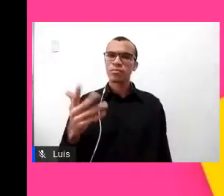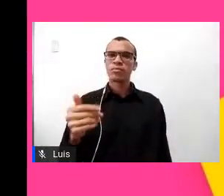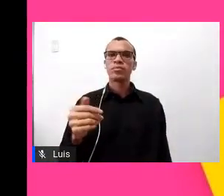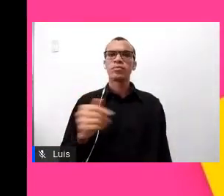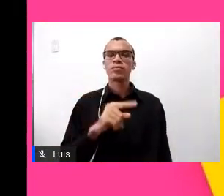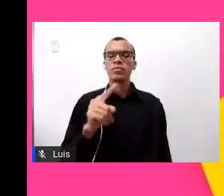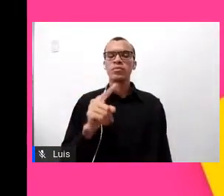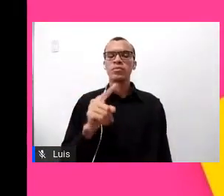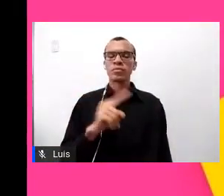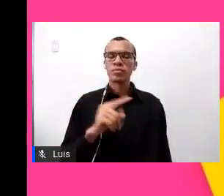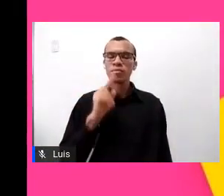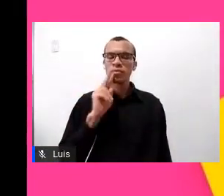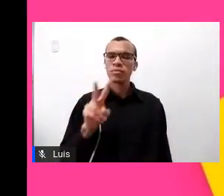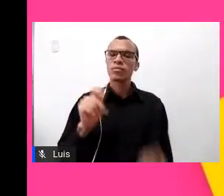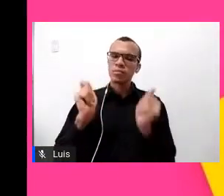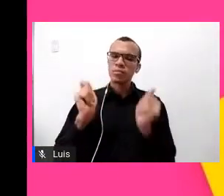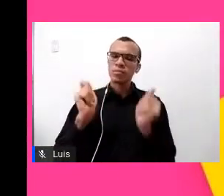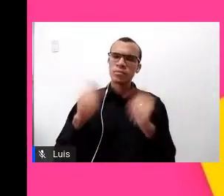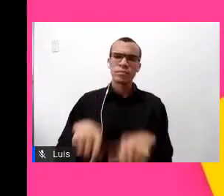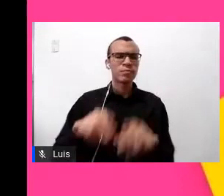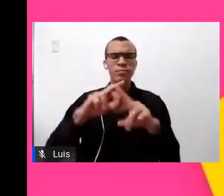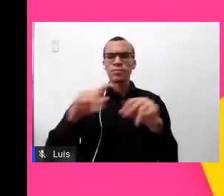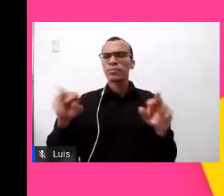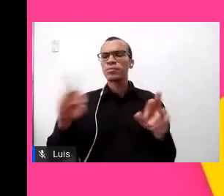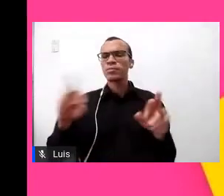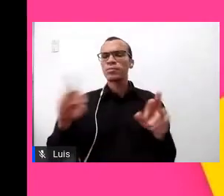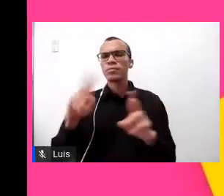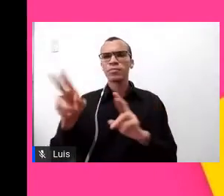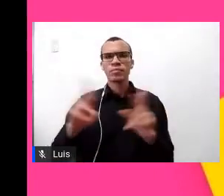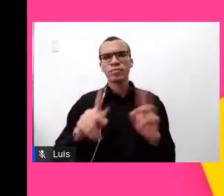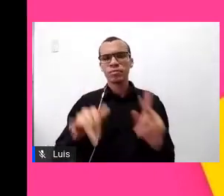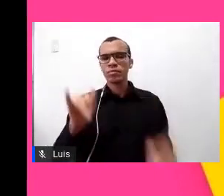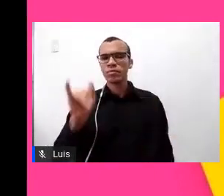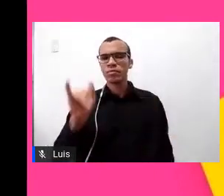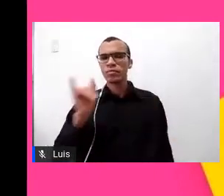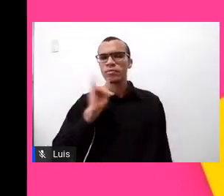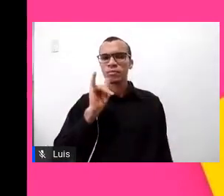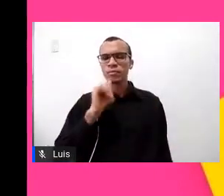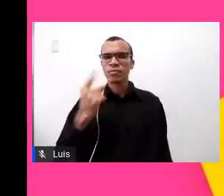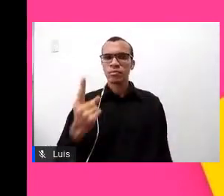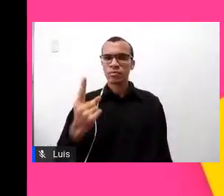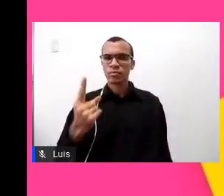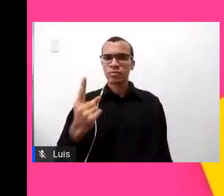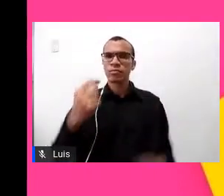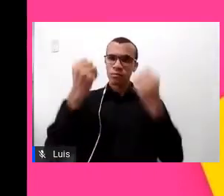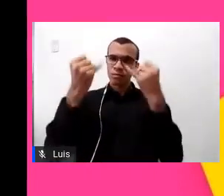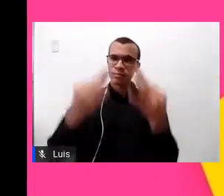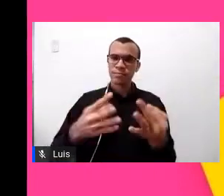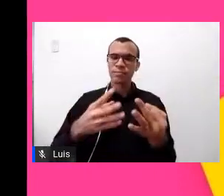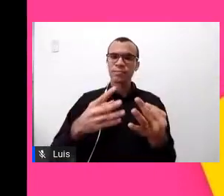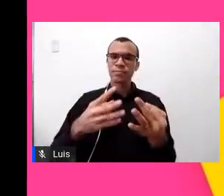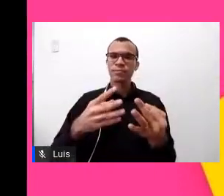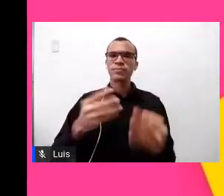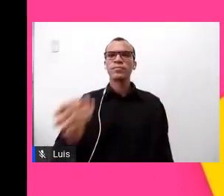podemos fazer várias coisas diferentes. Vou dar um exemplo para vocês bem prático.